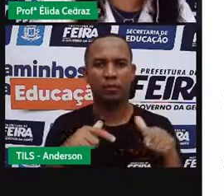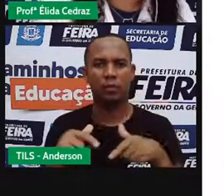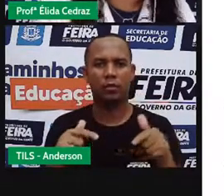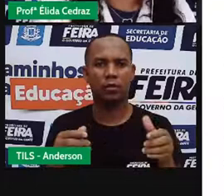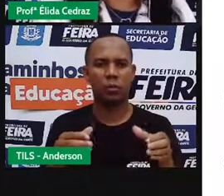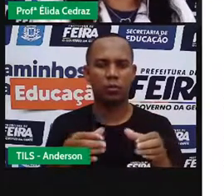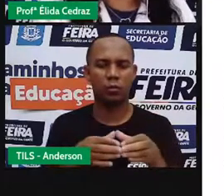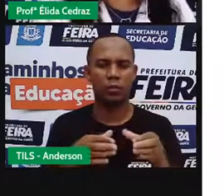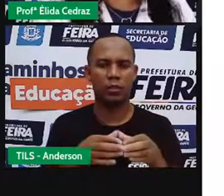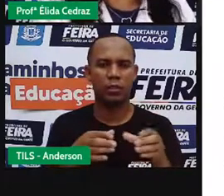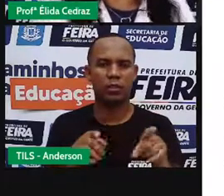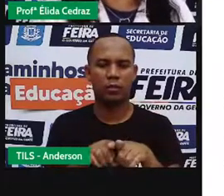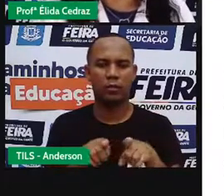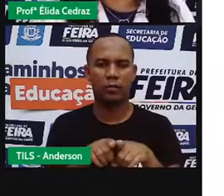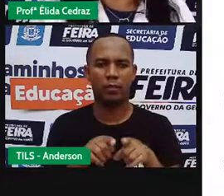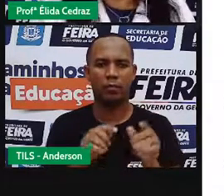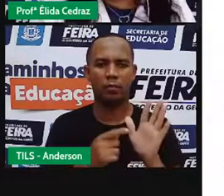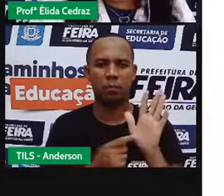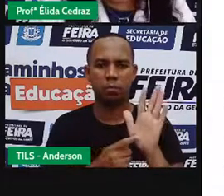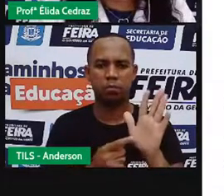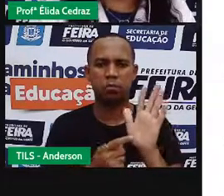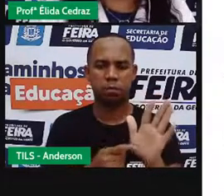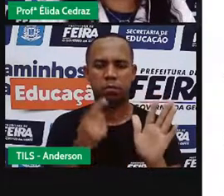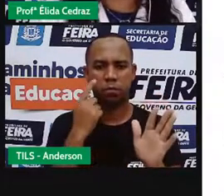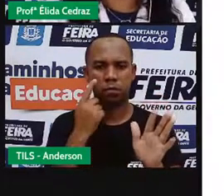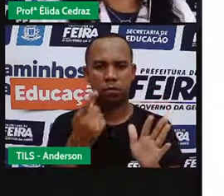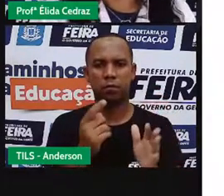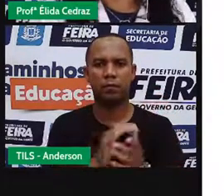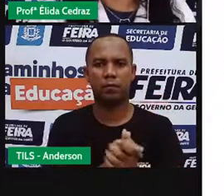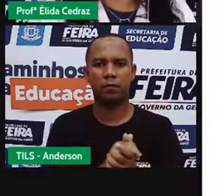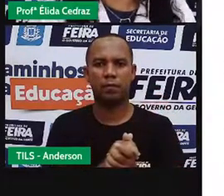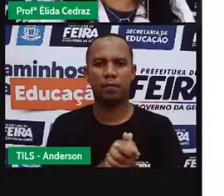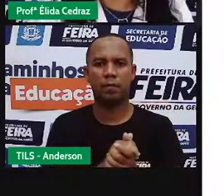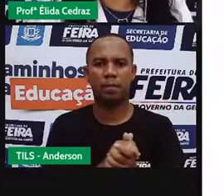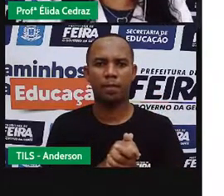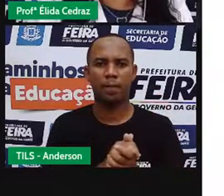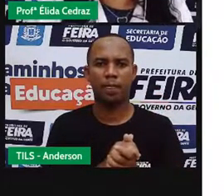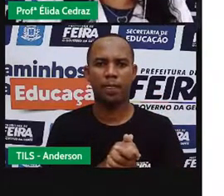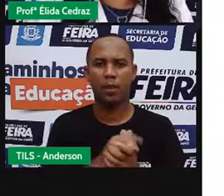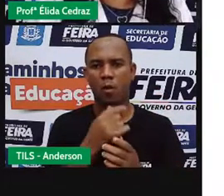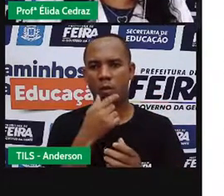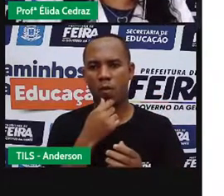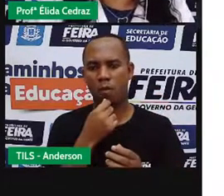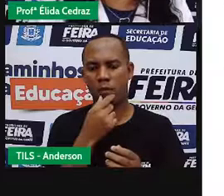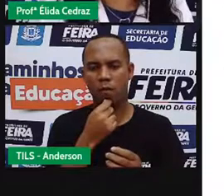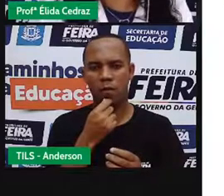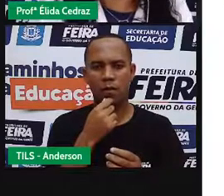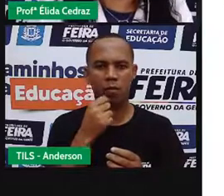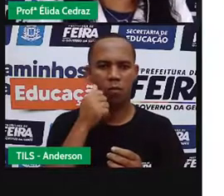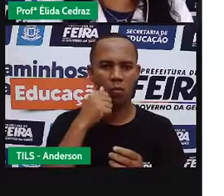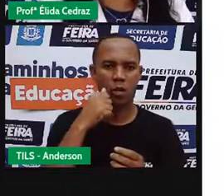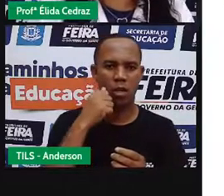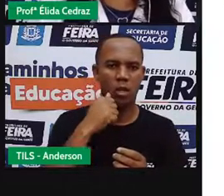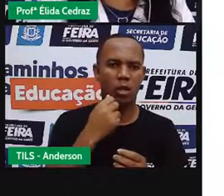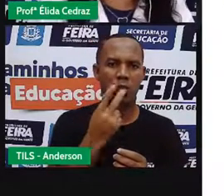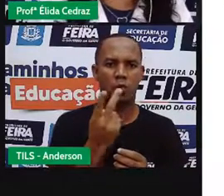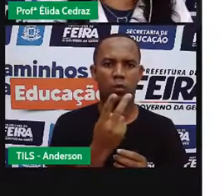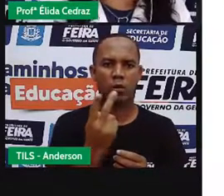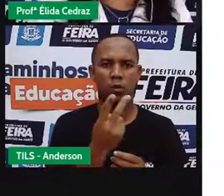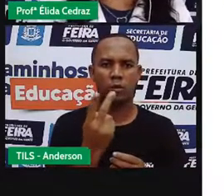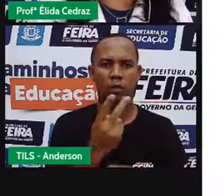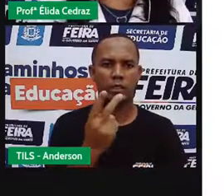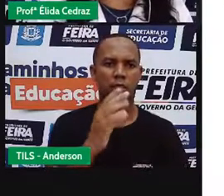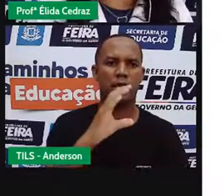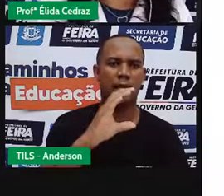naquela luta. E nós somos representadas por elas. O caboclo e a cabocla são destaques no desfile